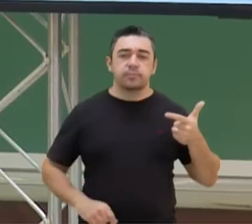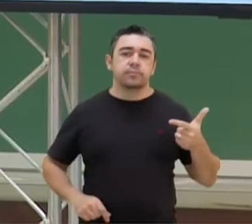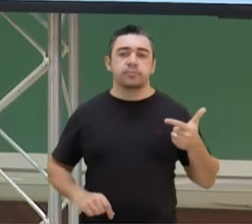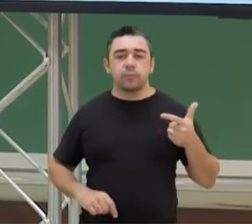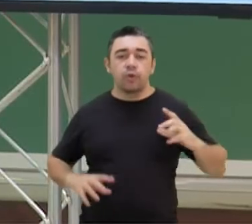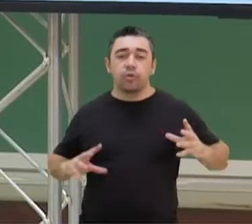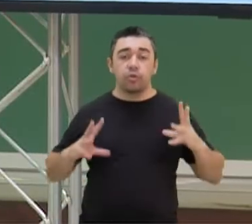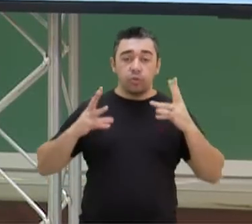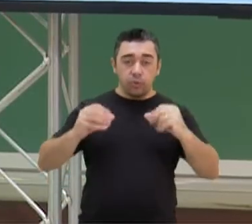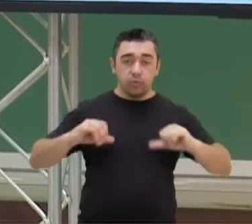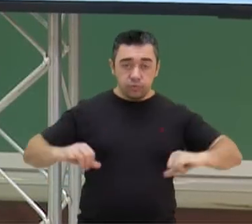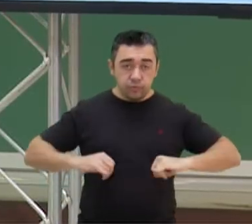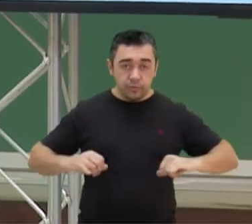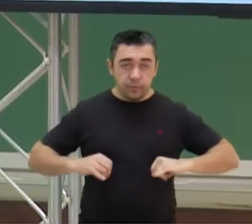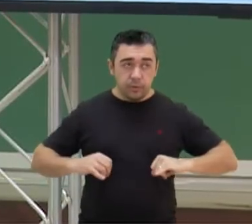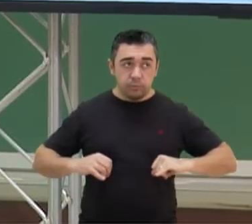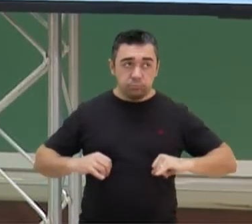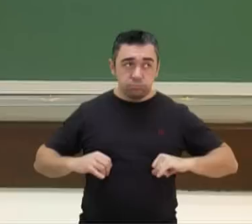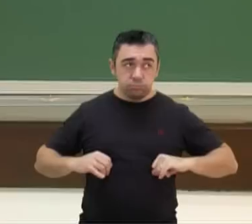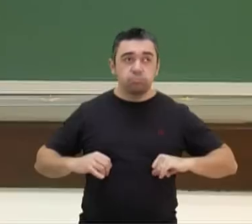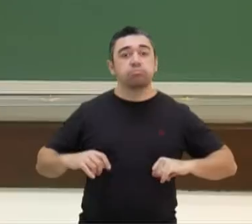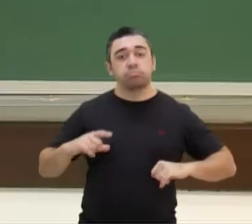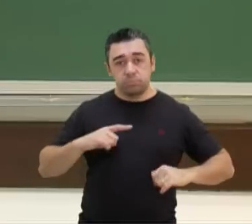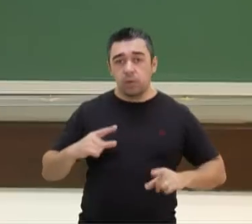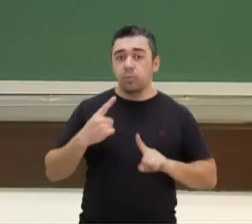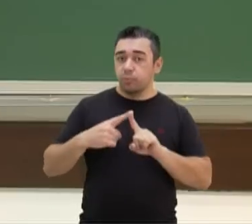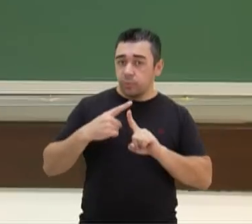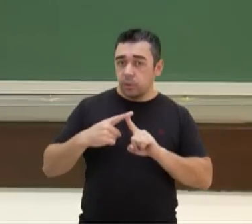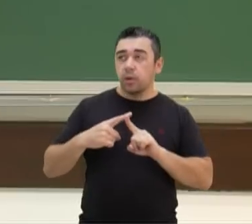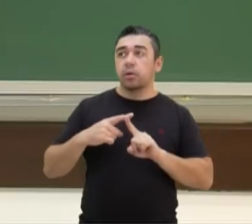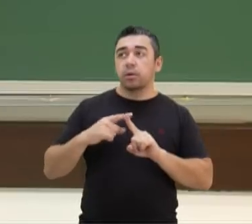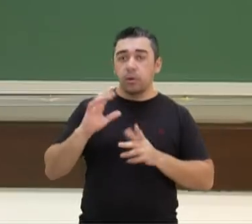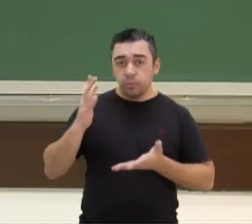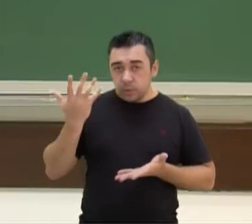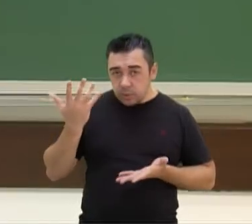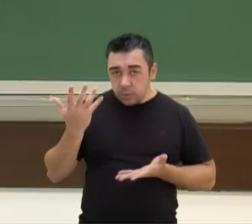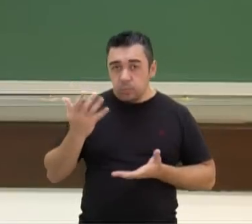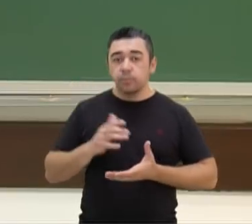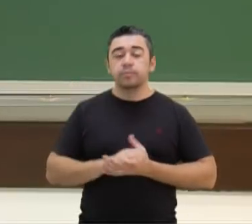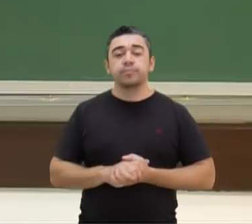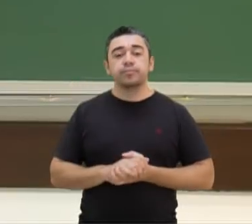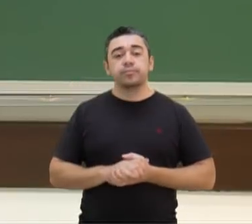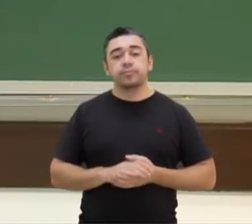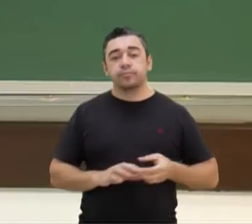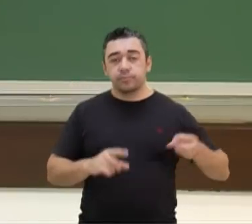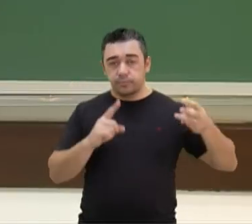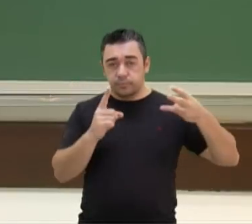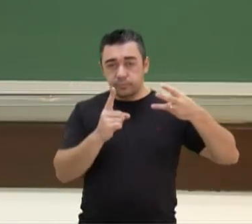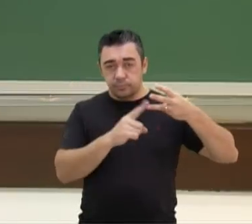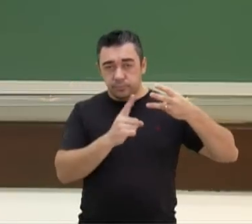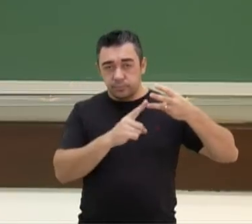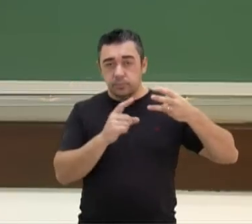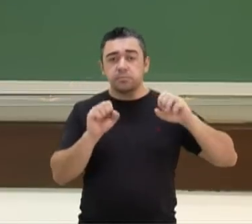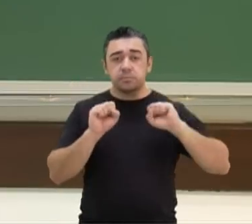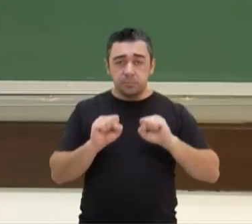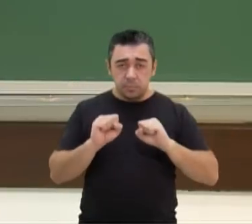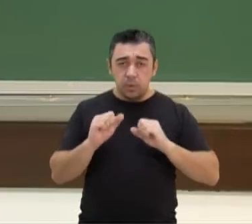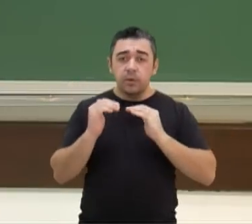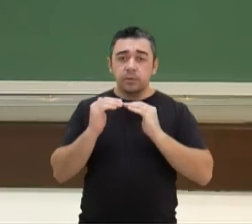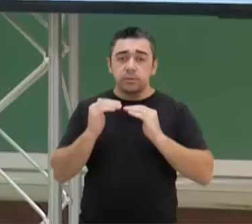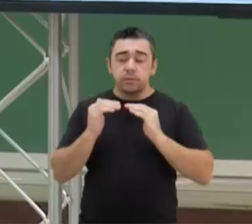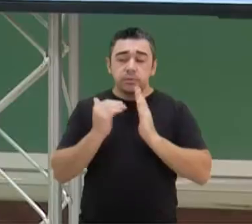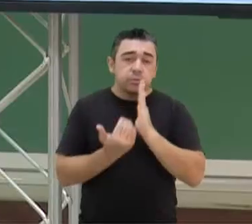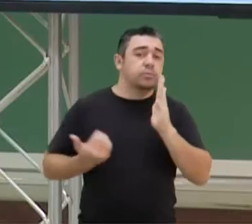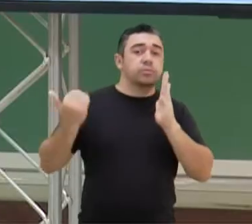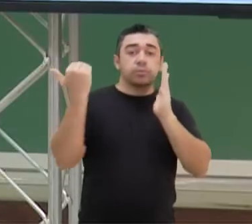todo sofrimento tem uma causa. Então, existe o sofrimento e eles têm causas. 3, é possível superar o